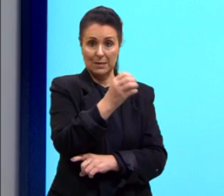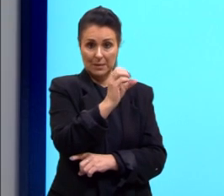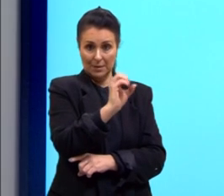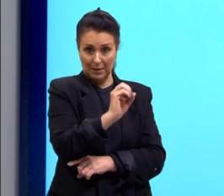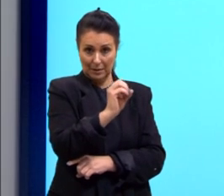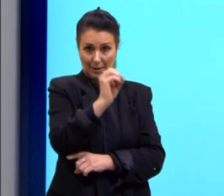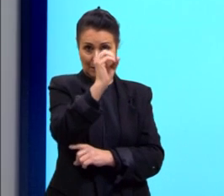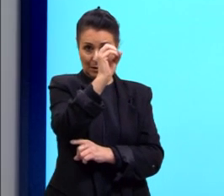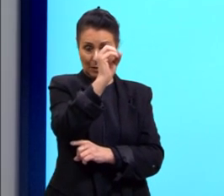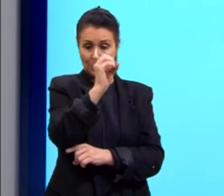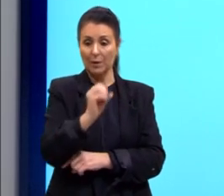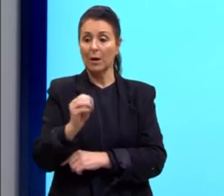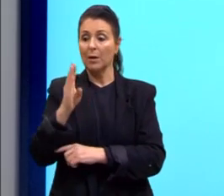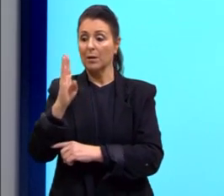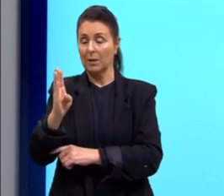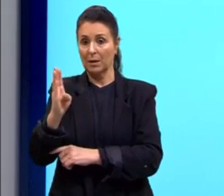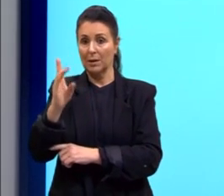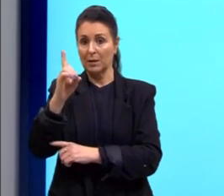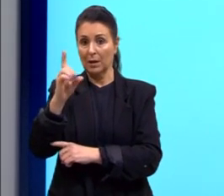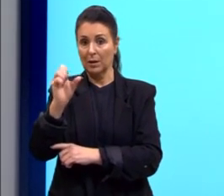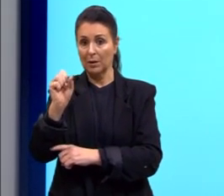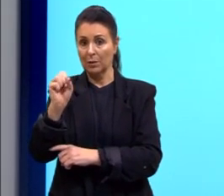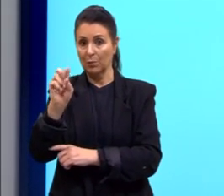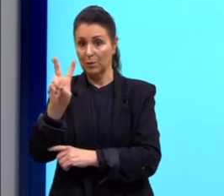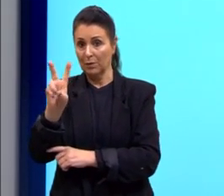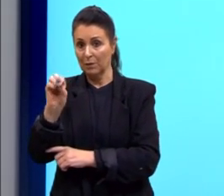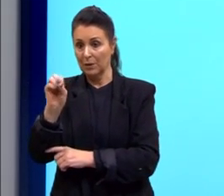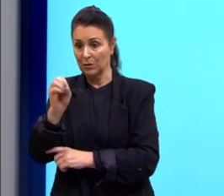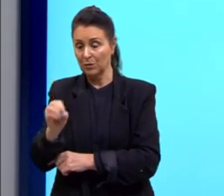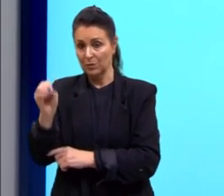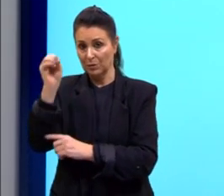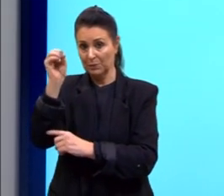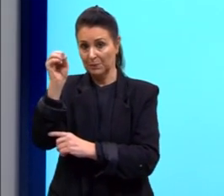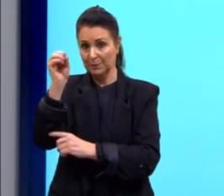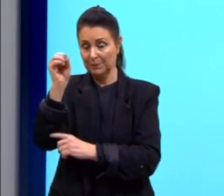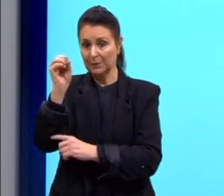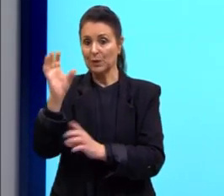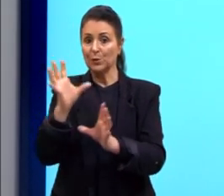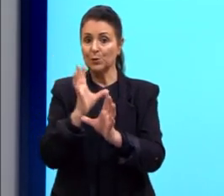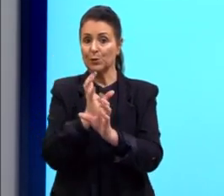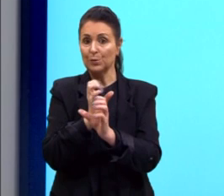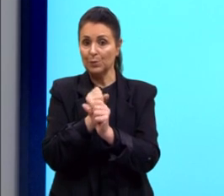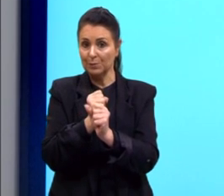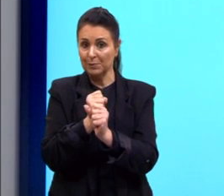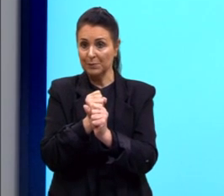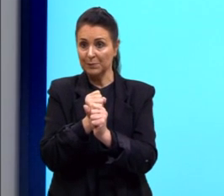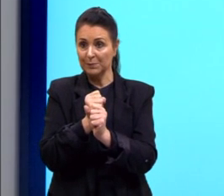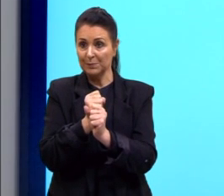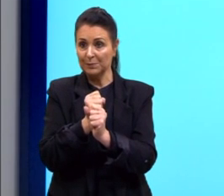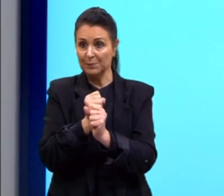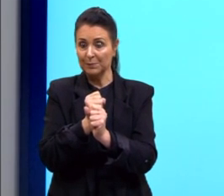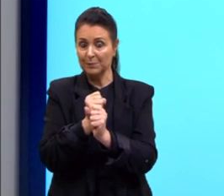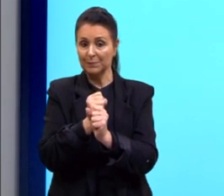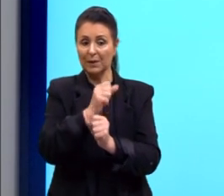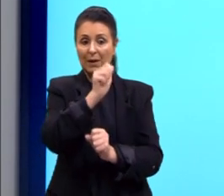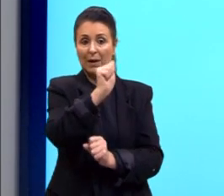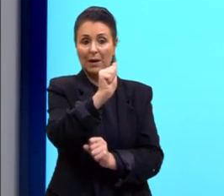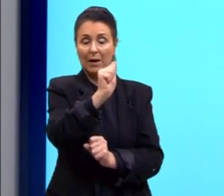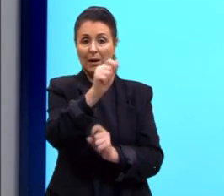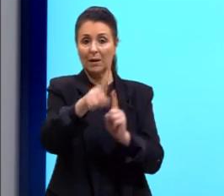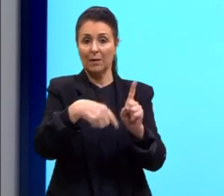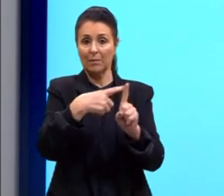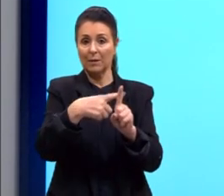60° e o B vale 120° então somamos na apenas a + B